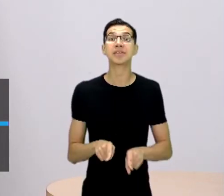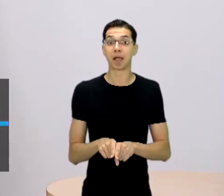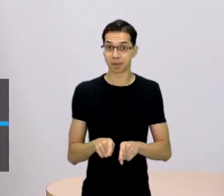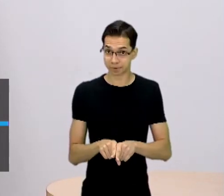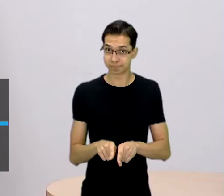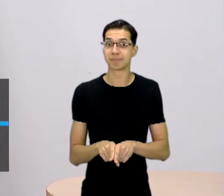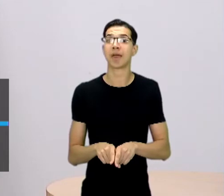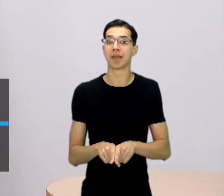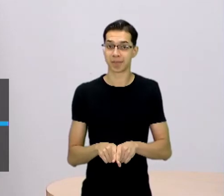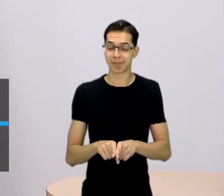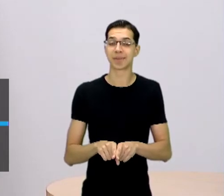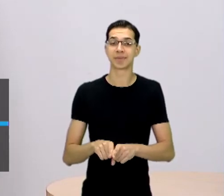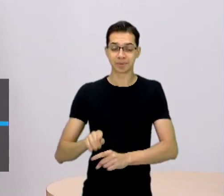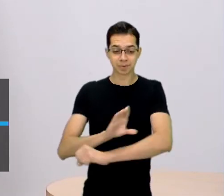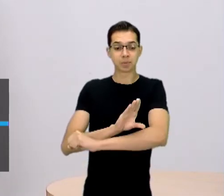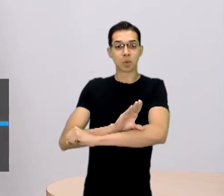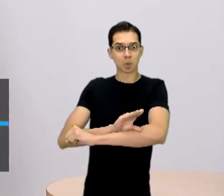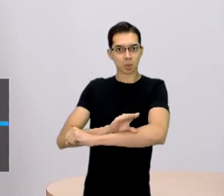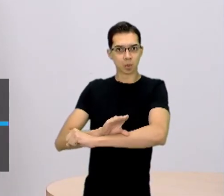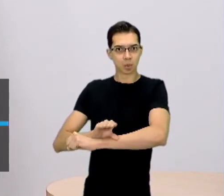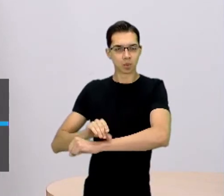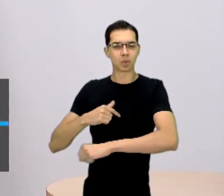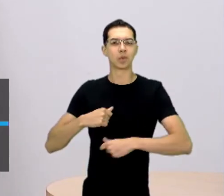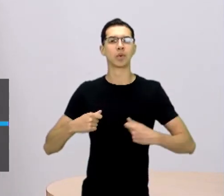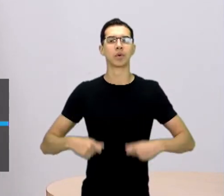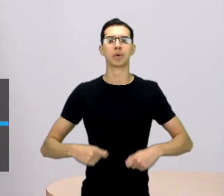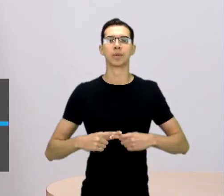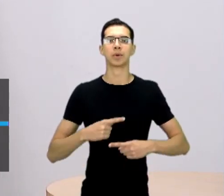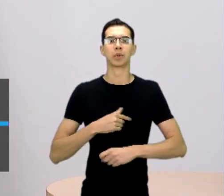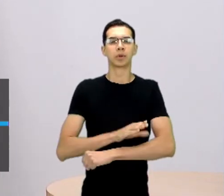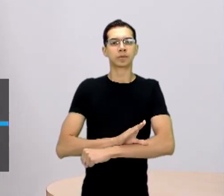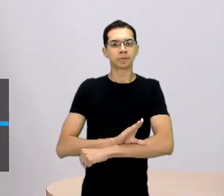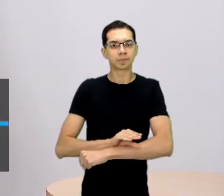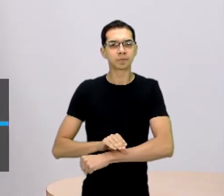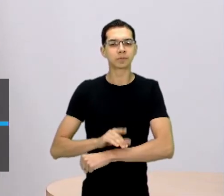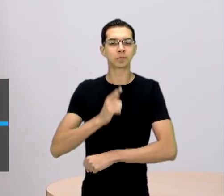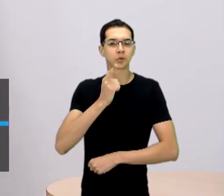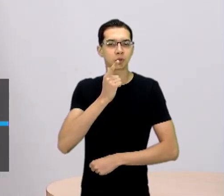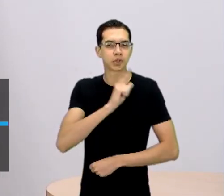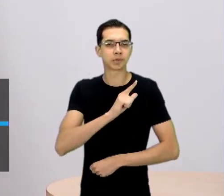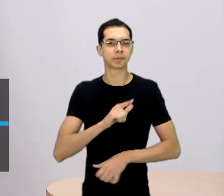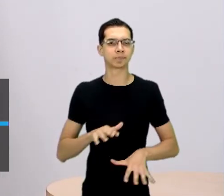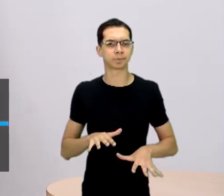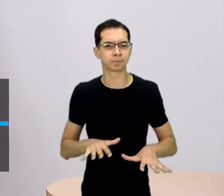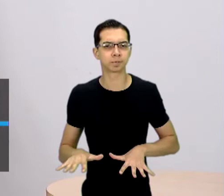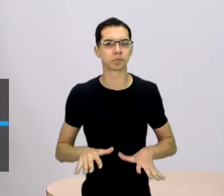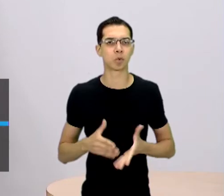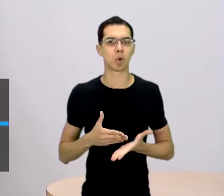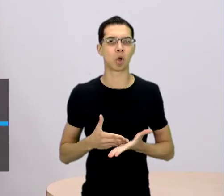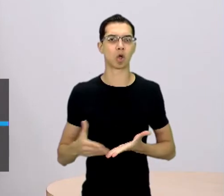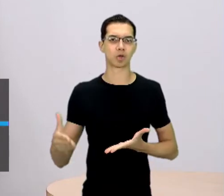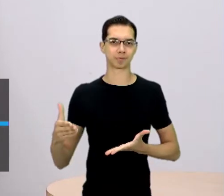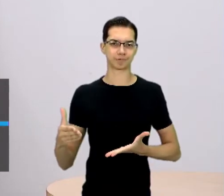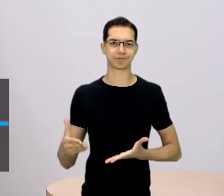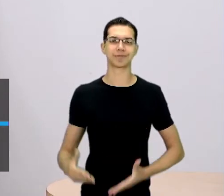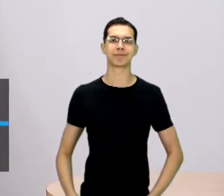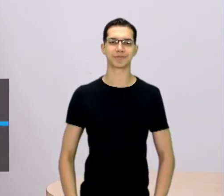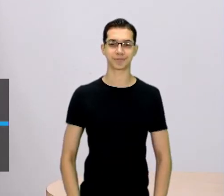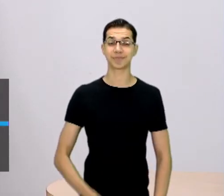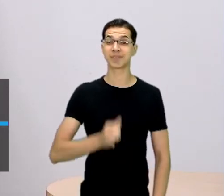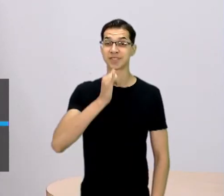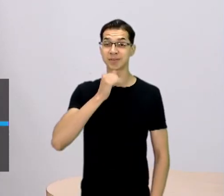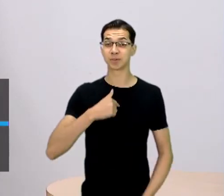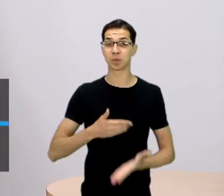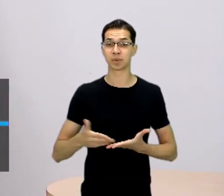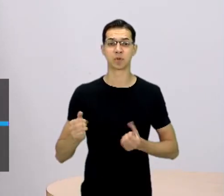energia necessária para que então eu inicie um movimento, por exemplo, né, um movimento aí de